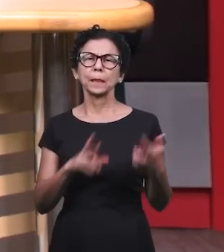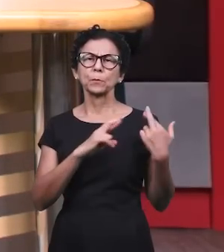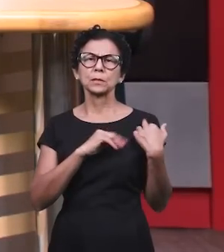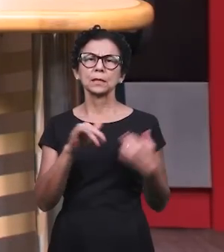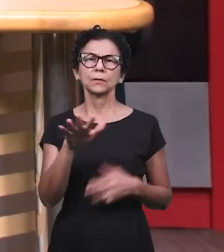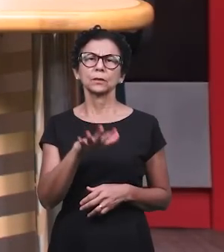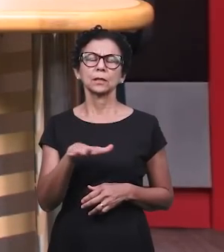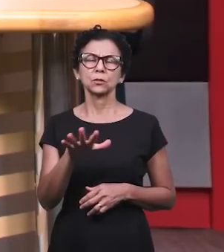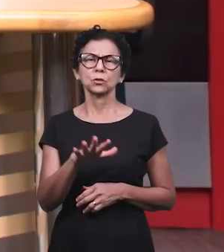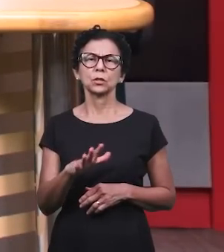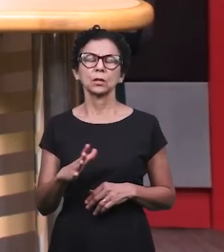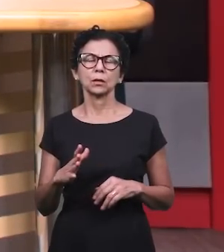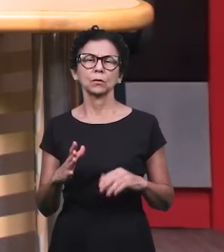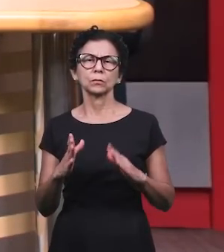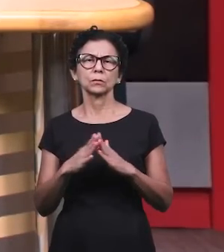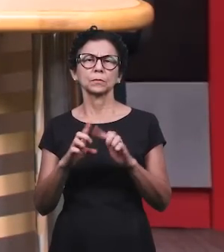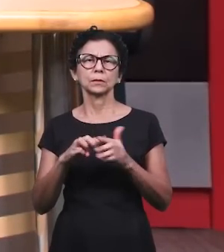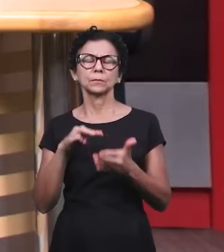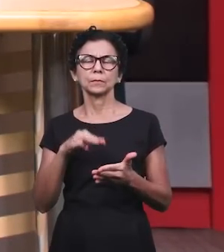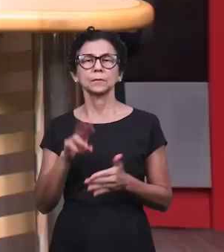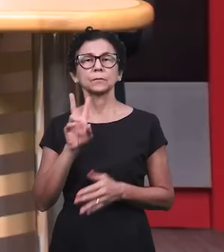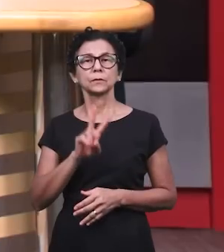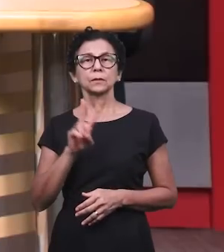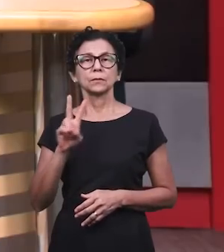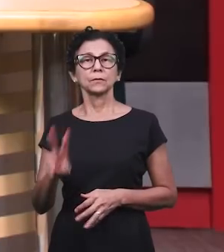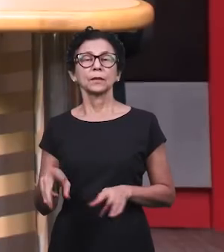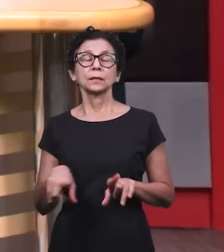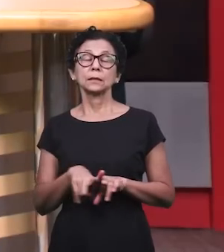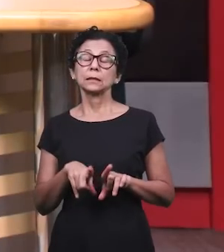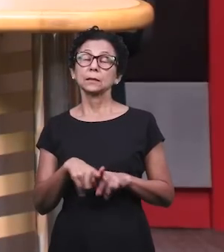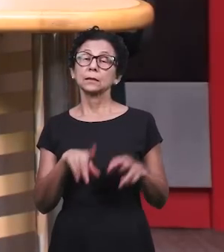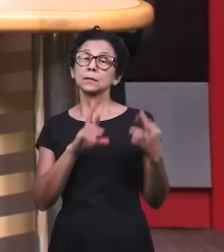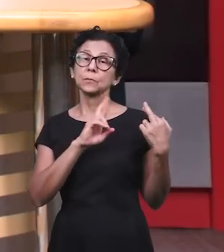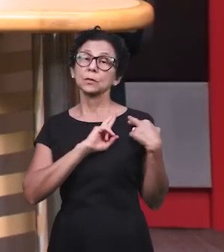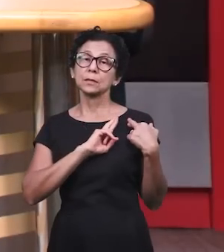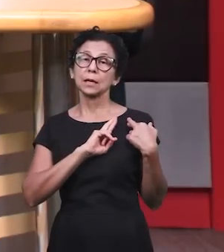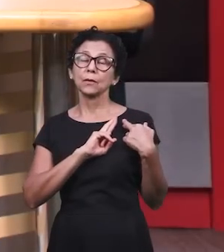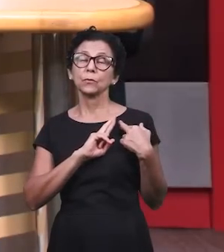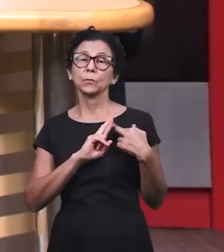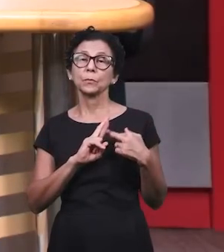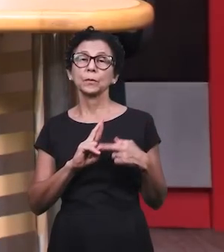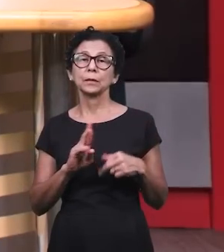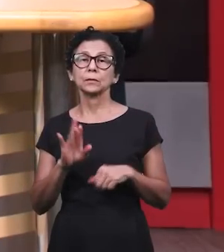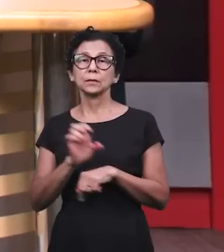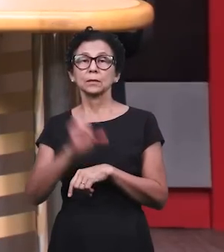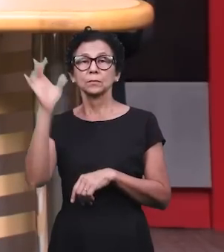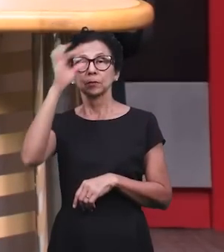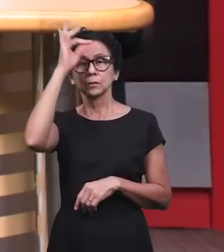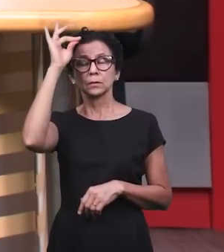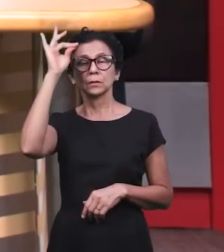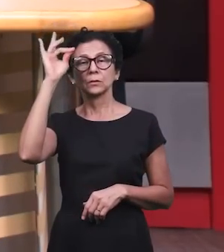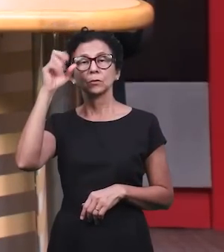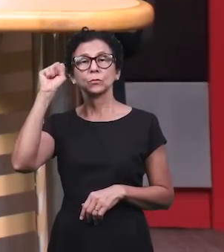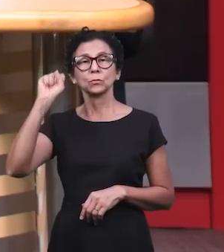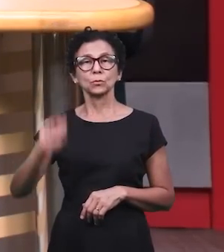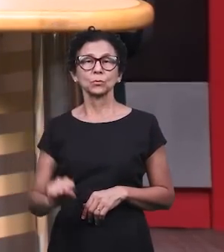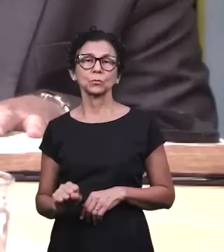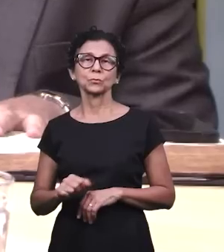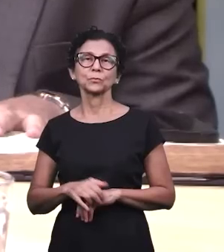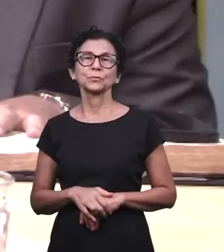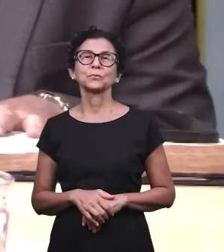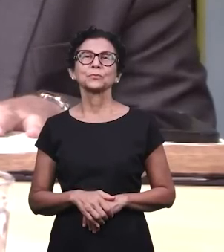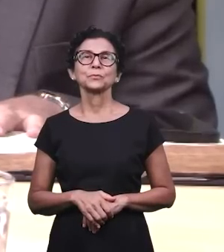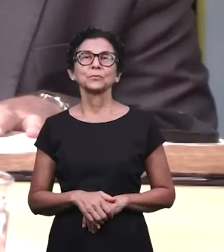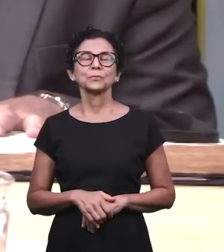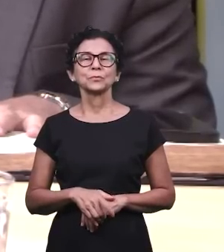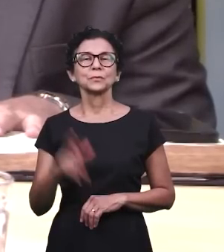do estado do Espírito Santo, que a gente chama ali a região de Cachoeiro. A paz do Senhor Marcelo, a paz do Senhor os nossos irmãos que